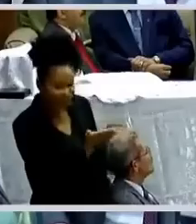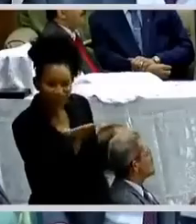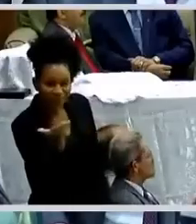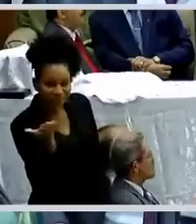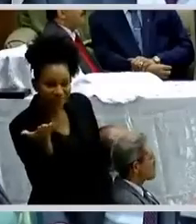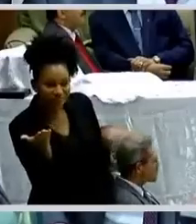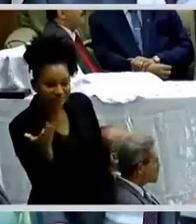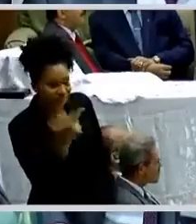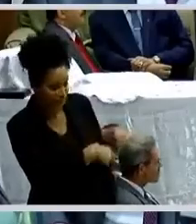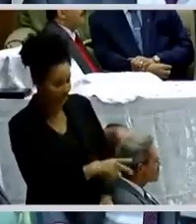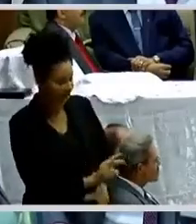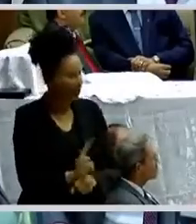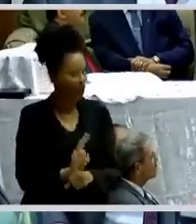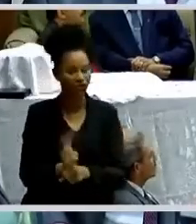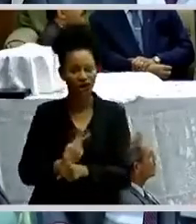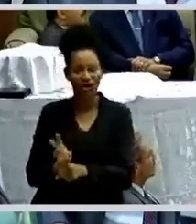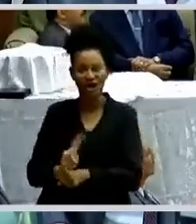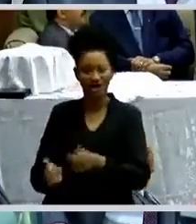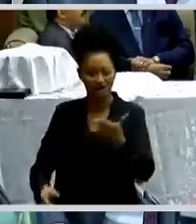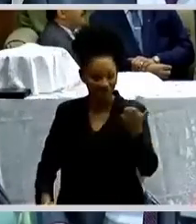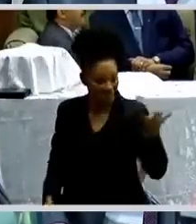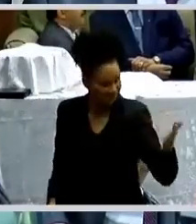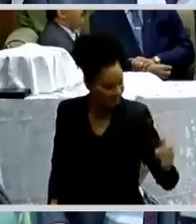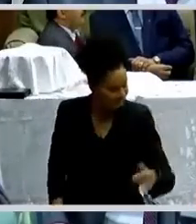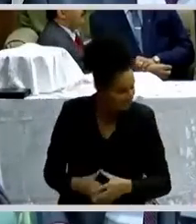Era ser porteiro.